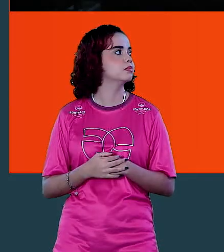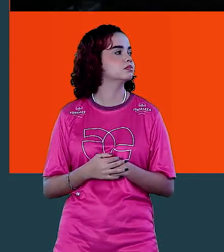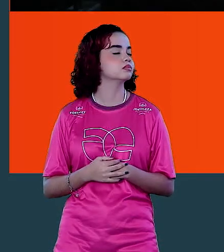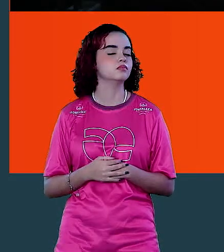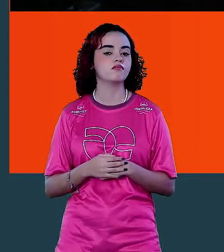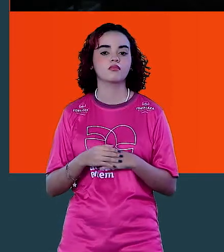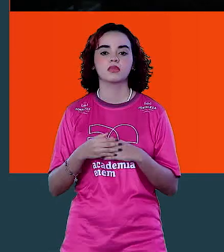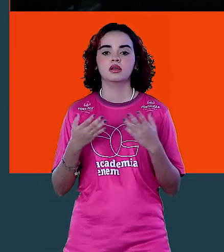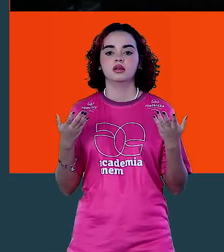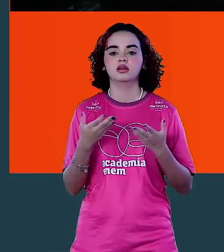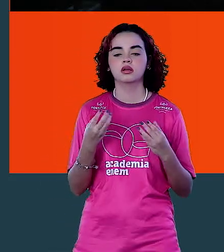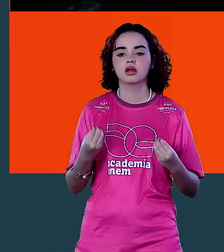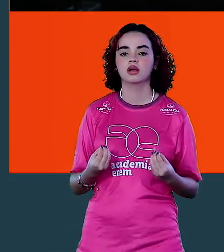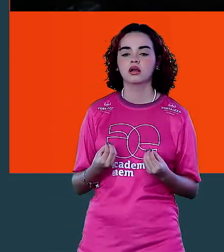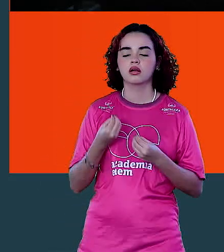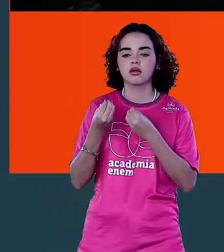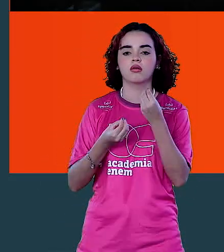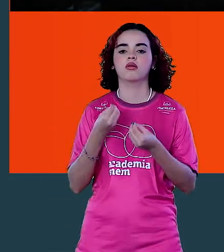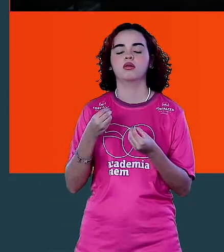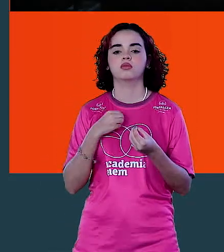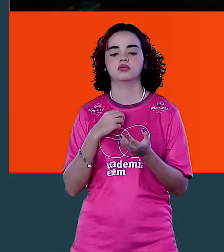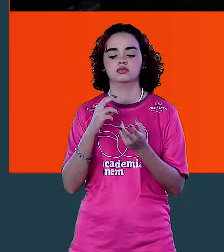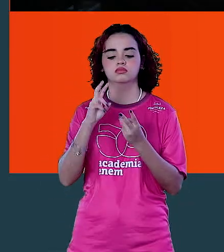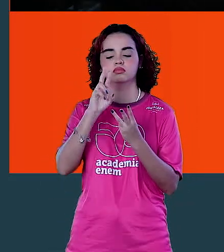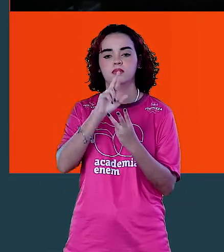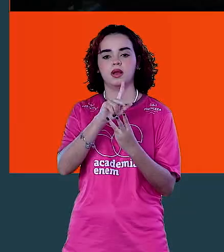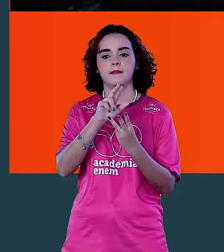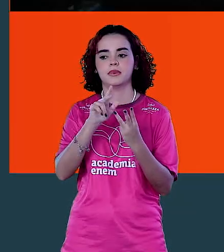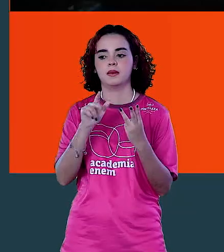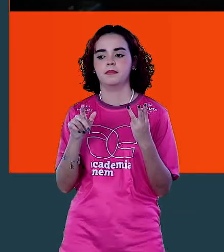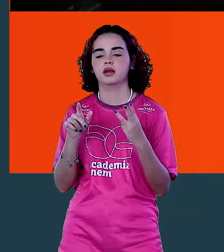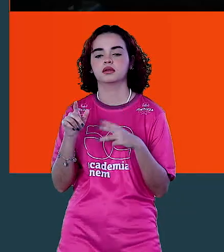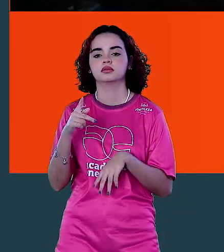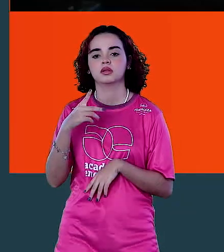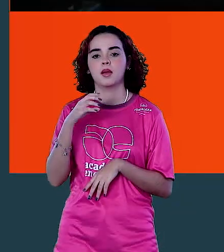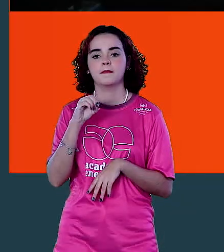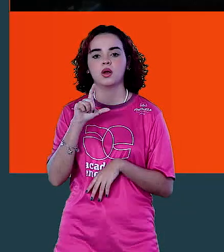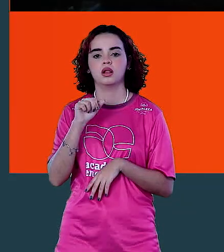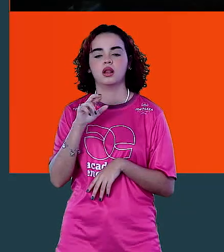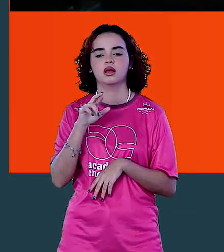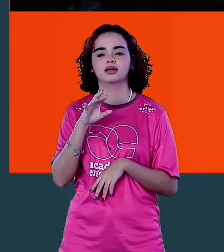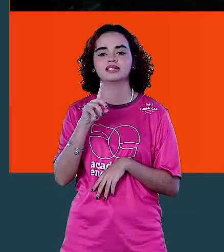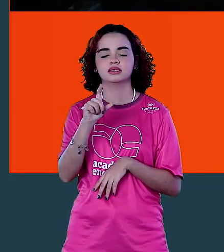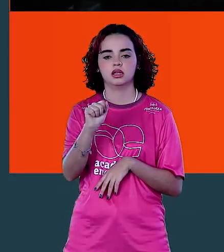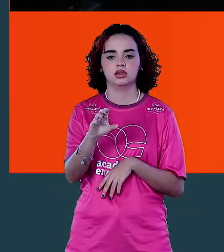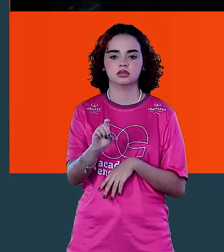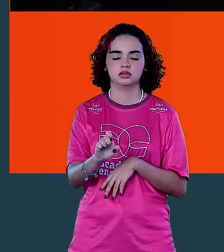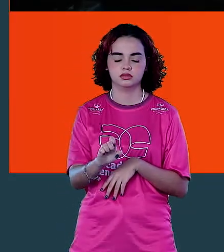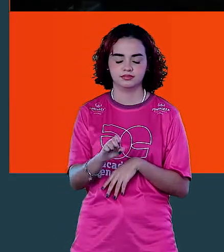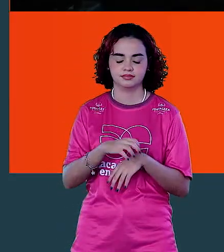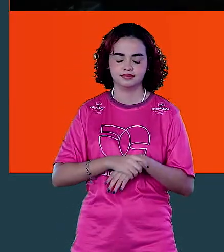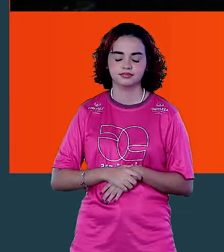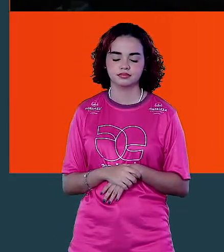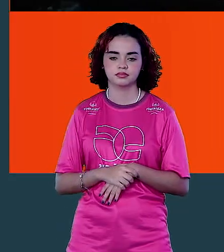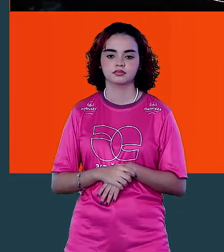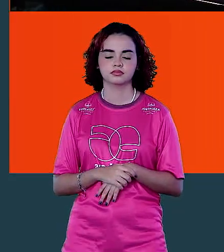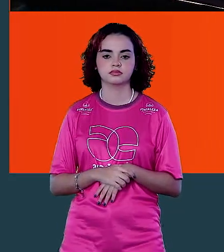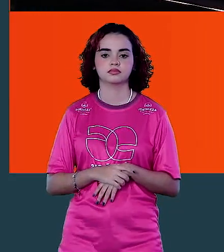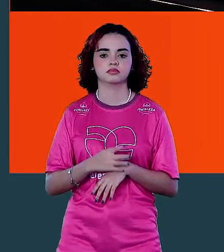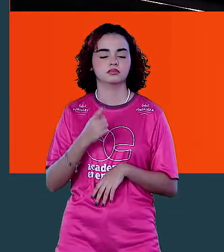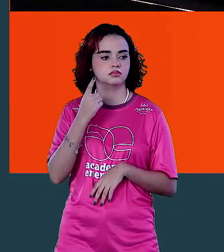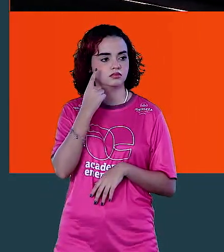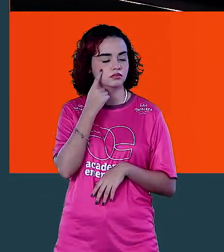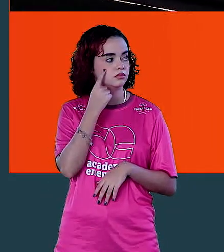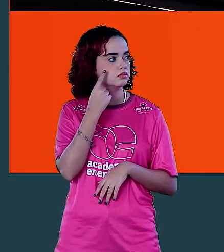eu vou diferenciar essas três polaridades? Pessoal, vamos pensar inteligente, tá? Vamos diferenciar de lá para